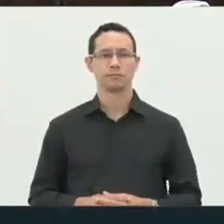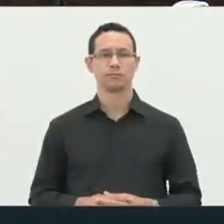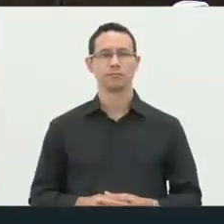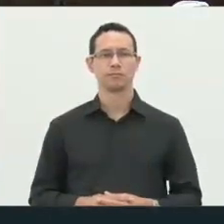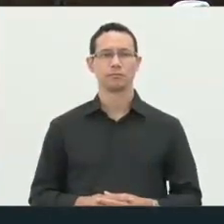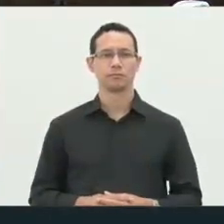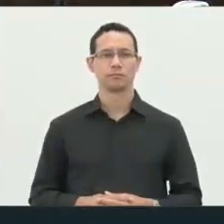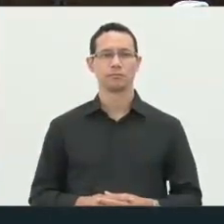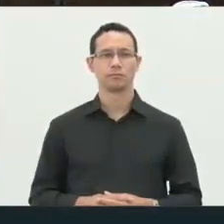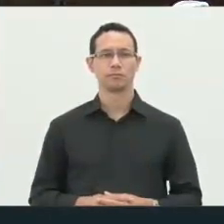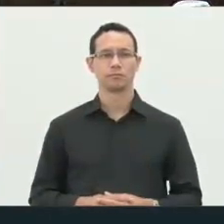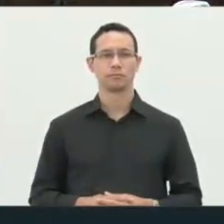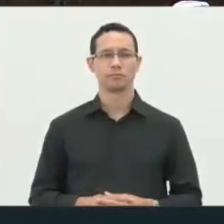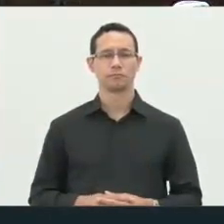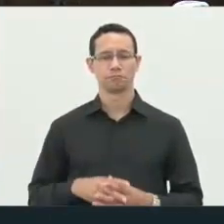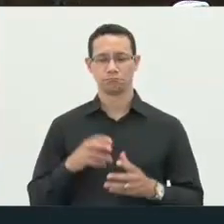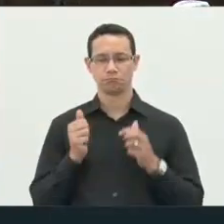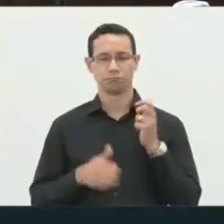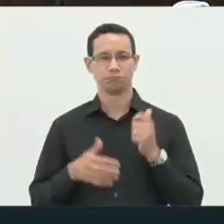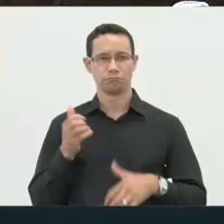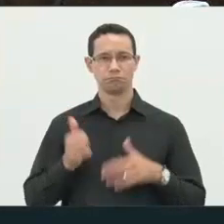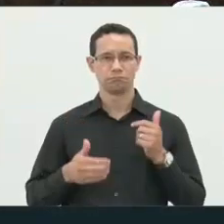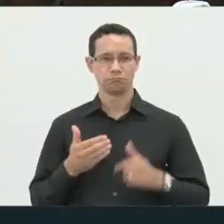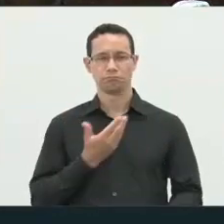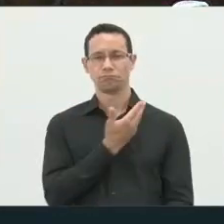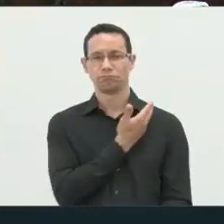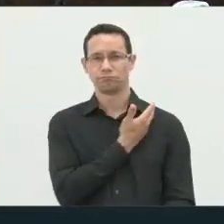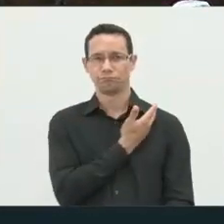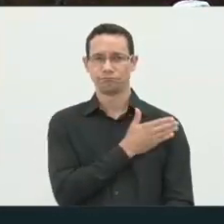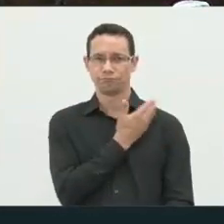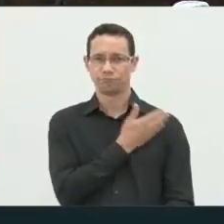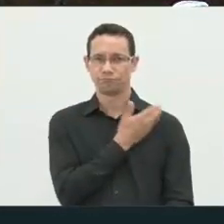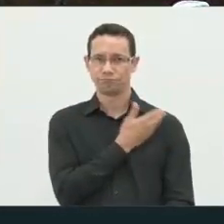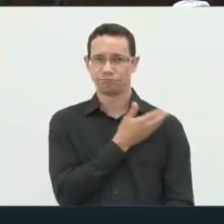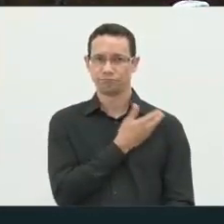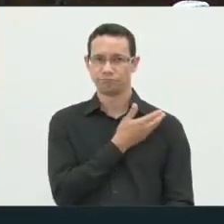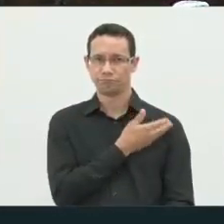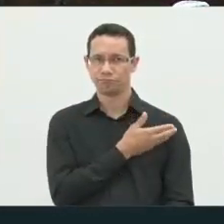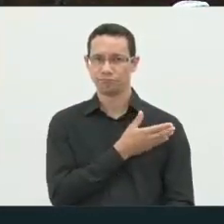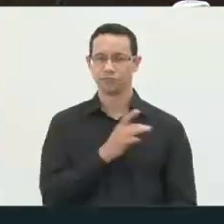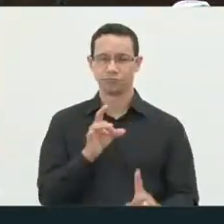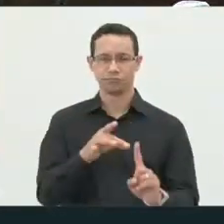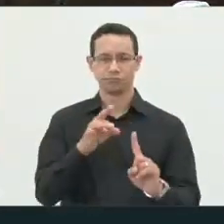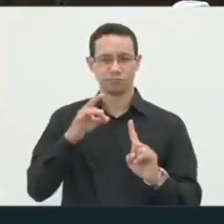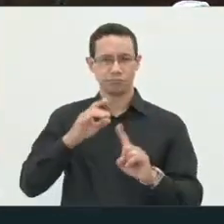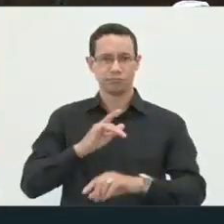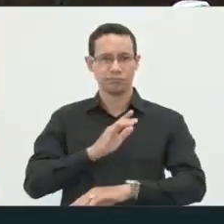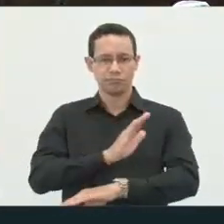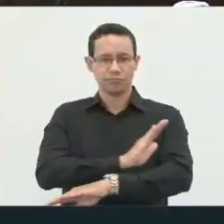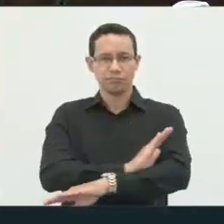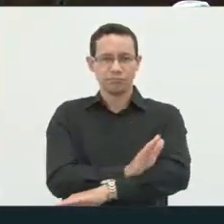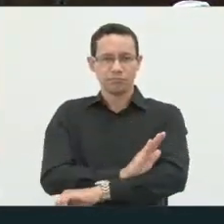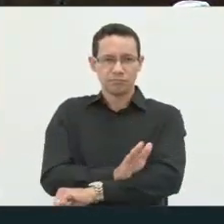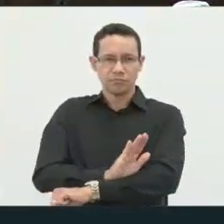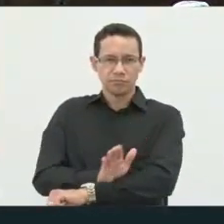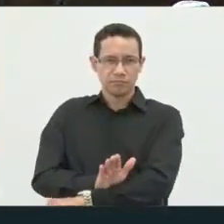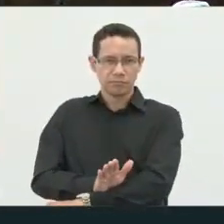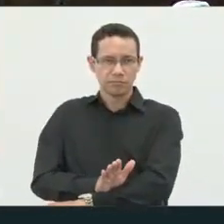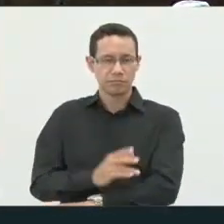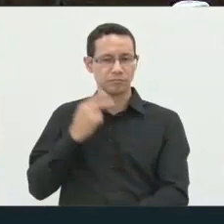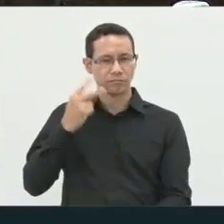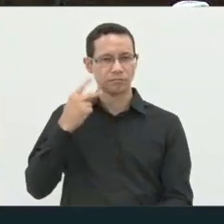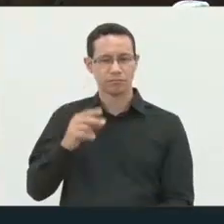as falas xenofóbicas preconceituosas e discriminatórias proferidas pelo vereador Sandro